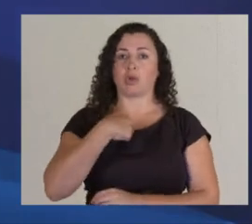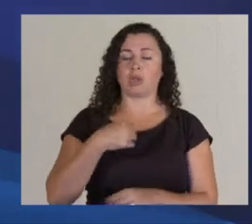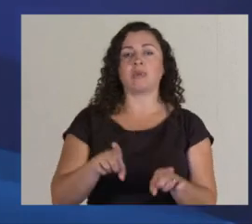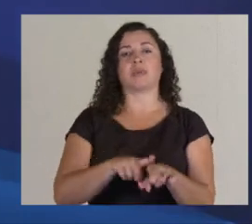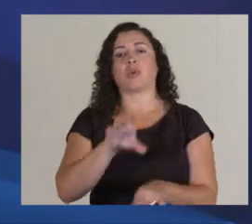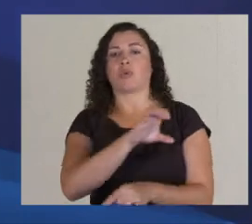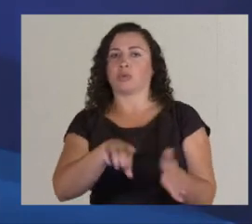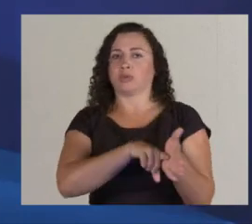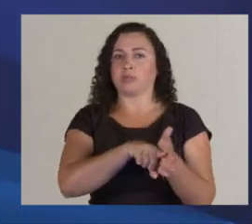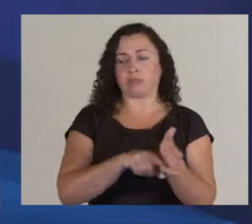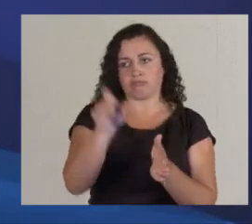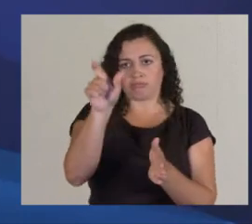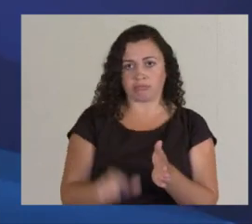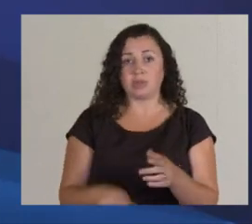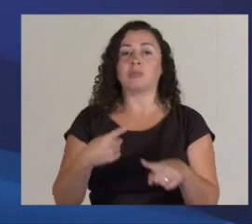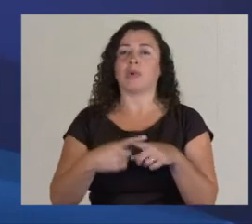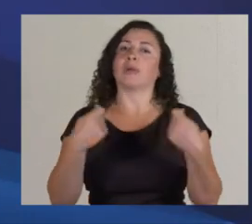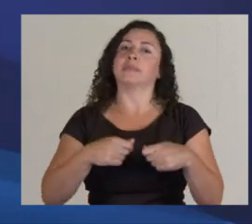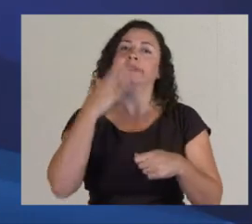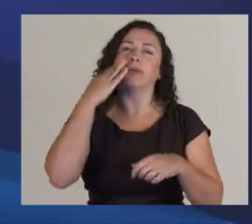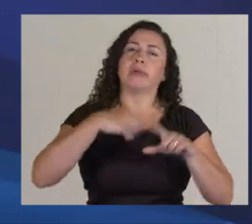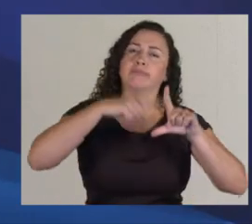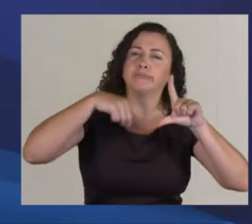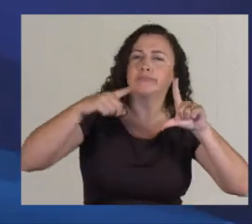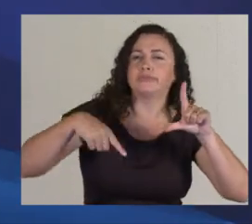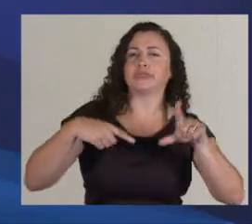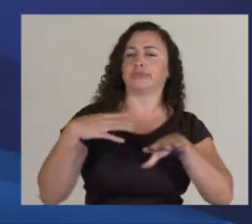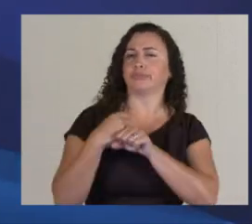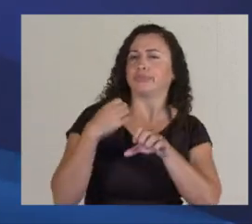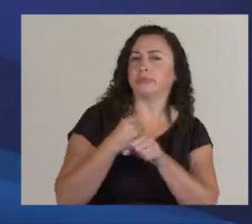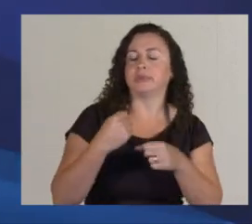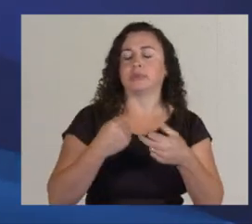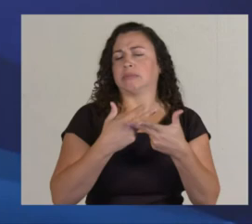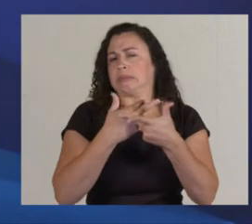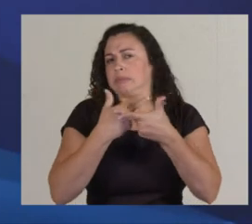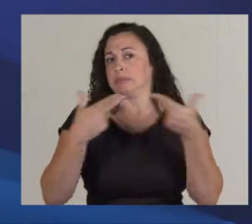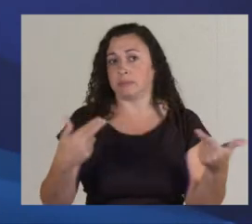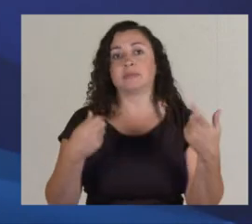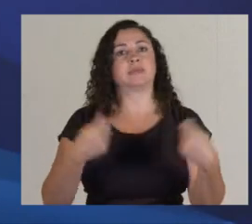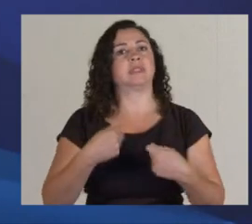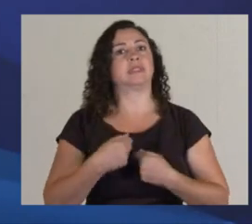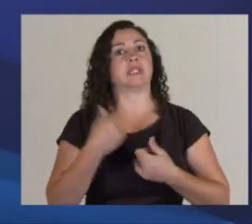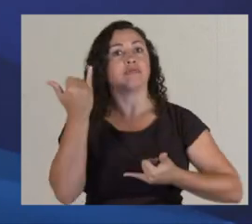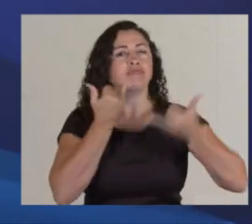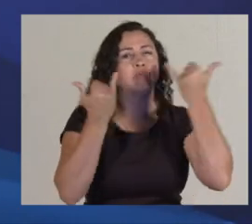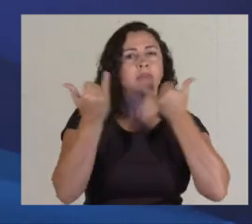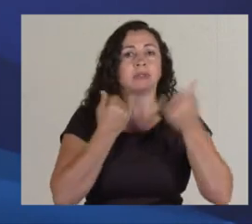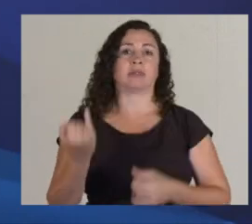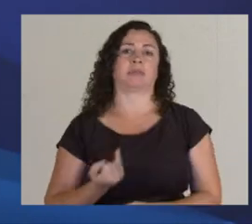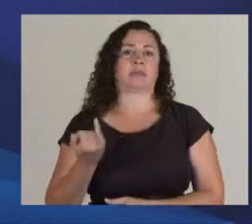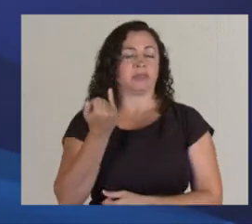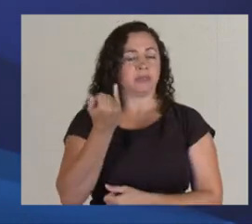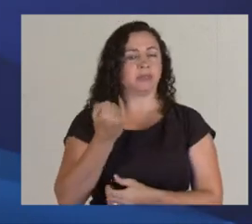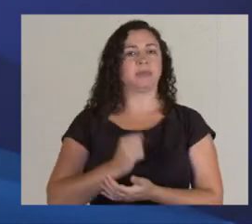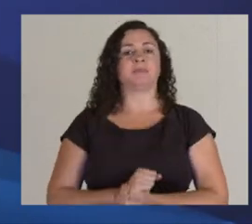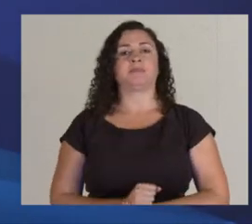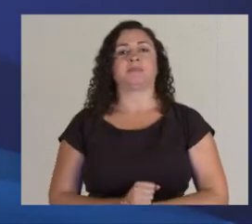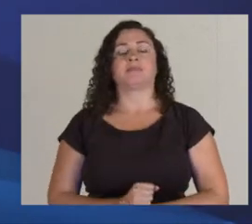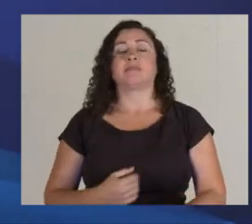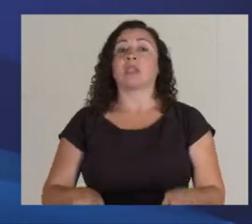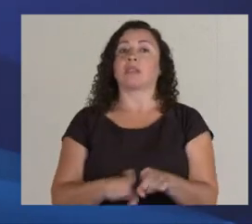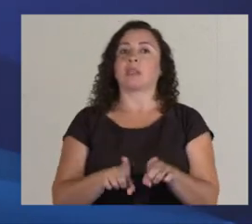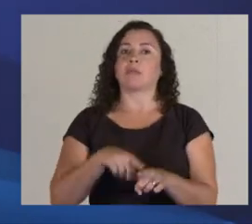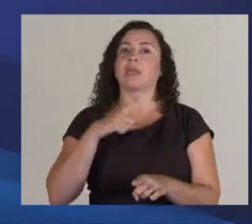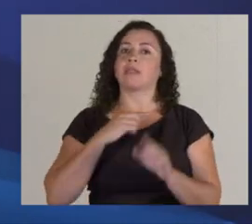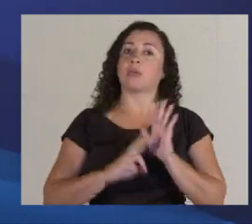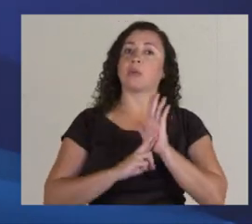de pesquisa, porque afinal de contas precisava de dados e tudo muito subsidiado, tudo muito bem compreendido. Nós